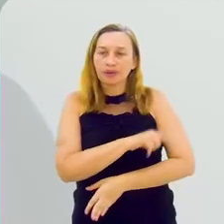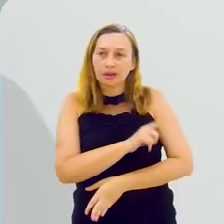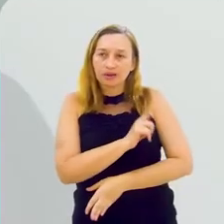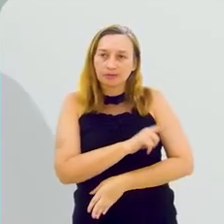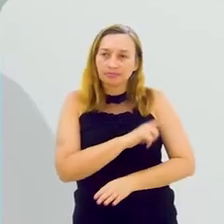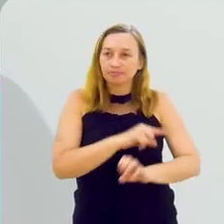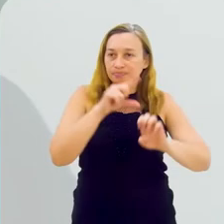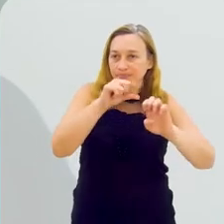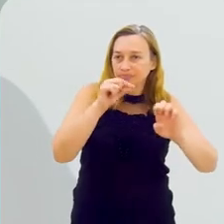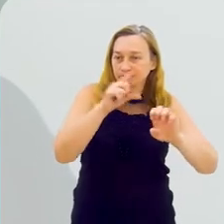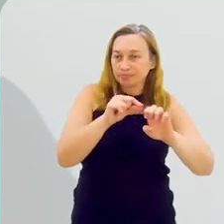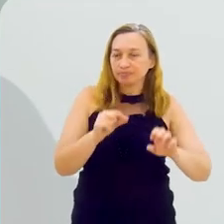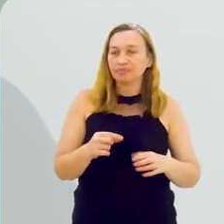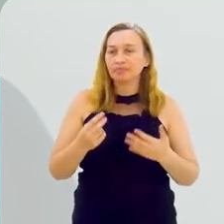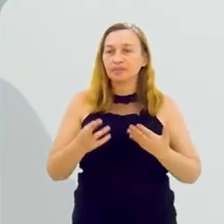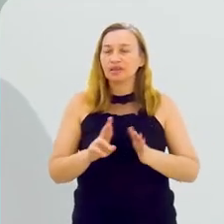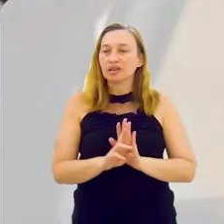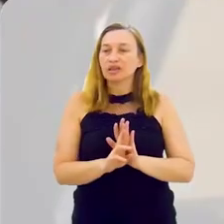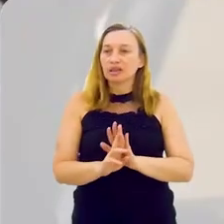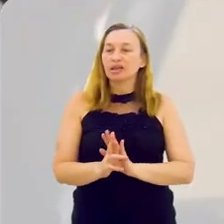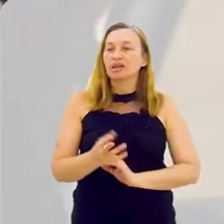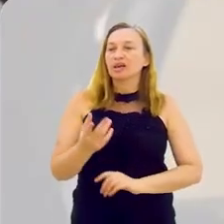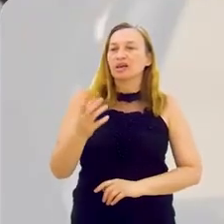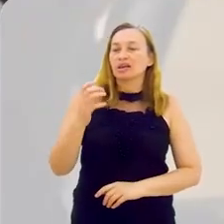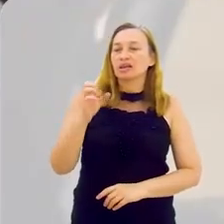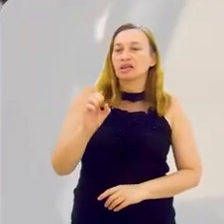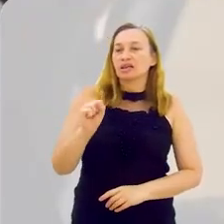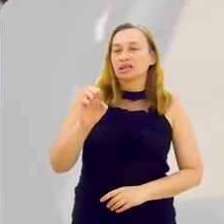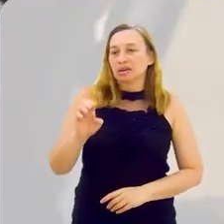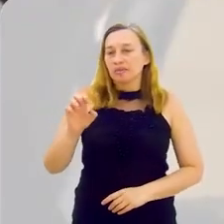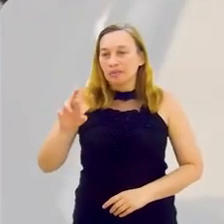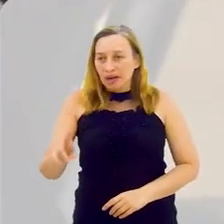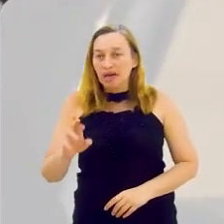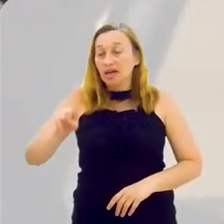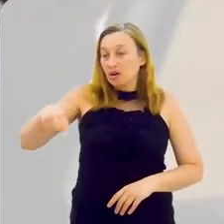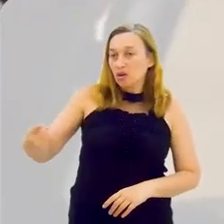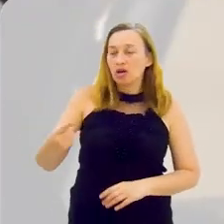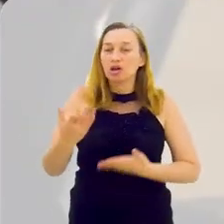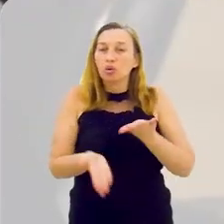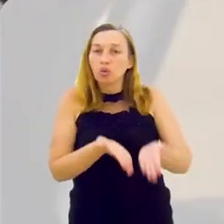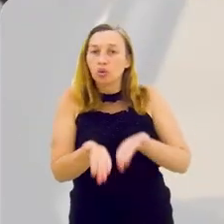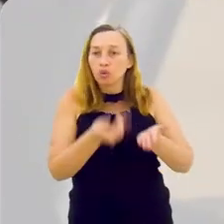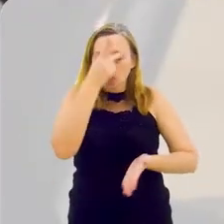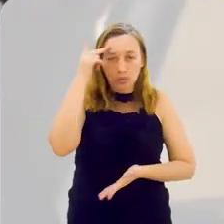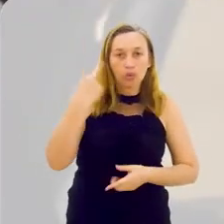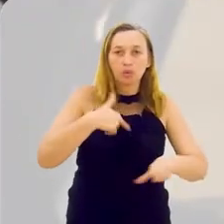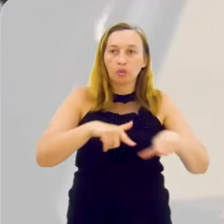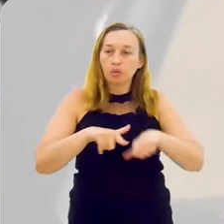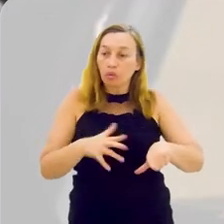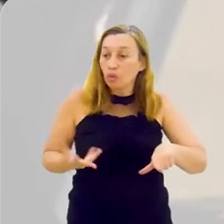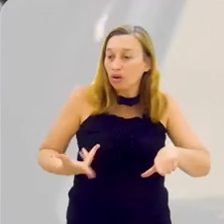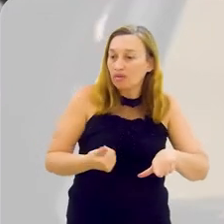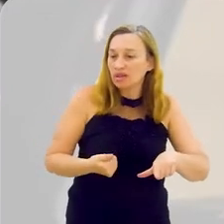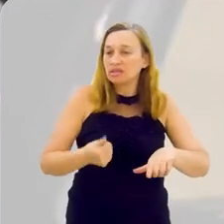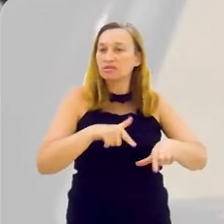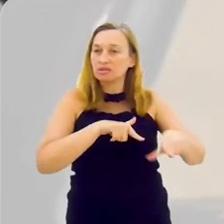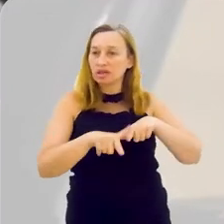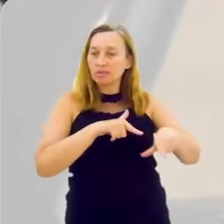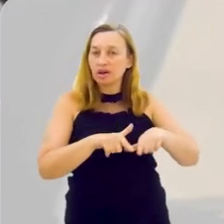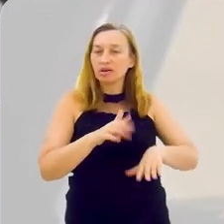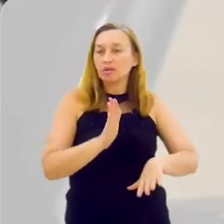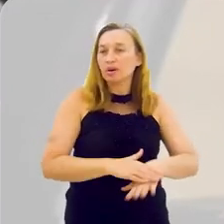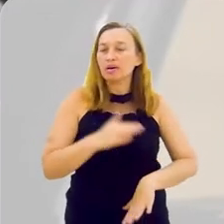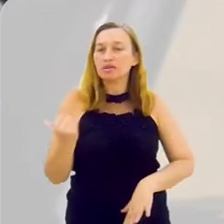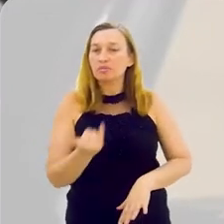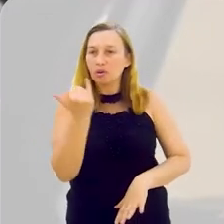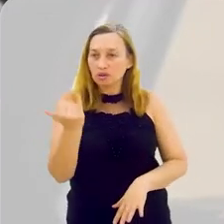dessas instituições que cuidam da gestão do empreendedor, a exemplo do Sebrae e das demais que cuidam do trabalhador, da